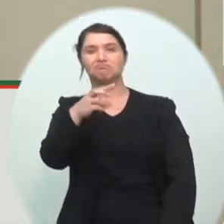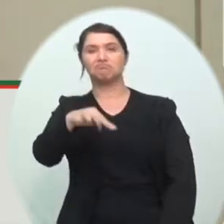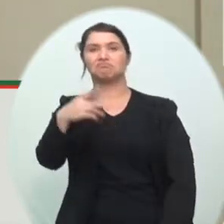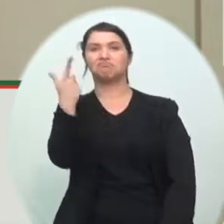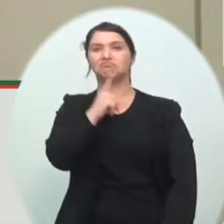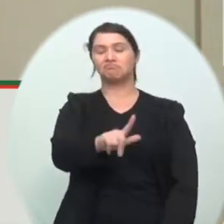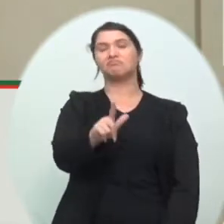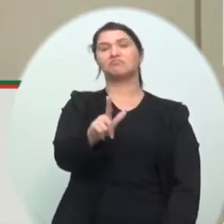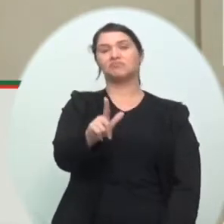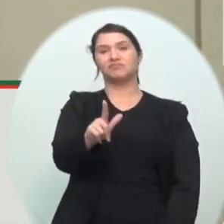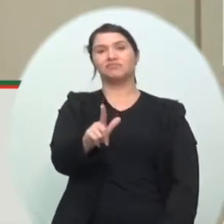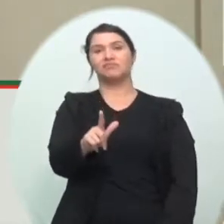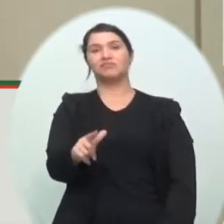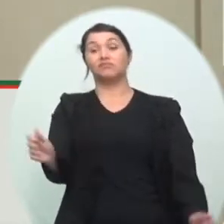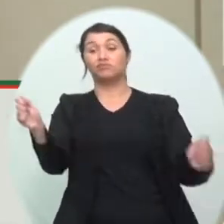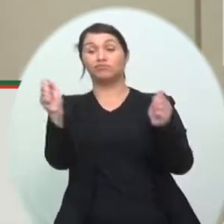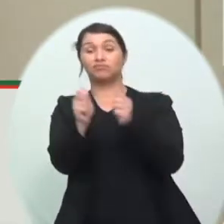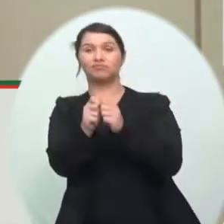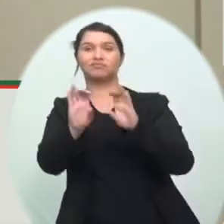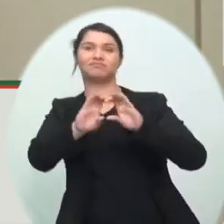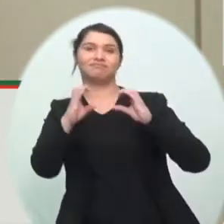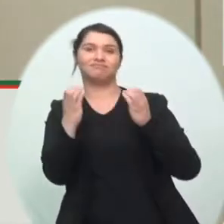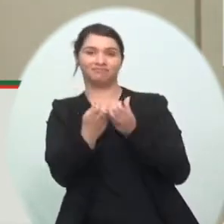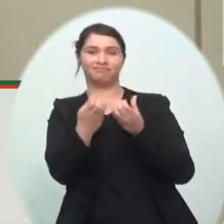resgatar esse associativismo.